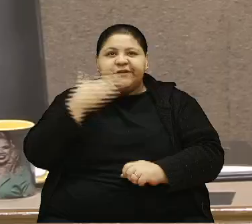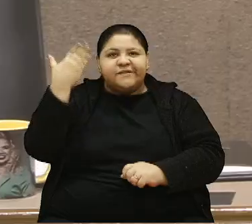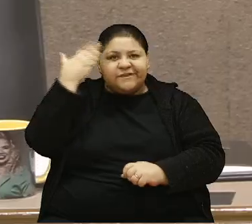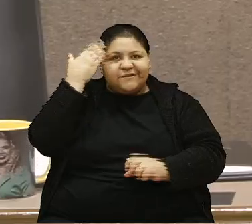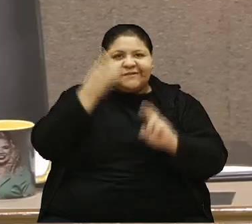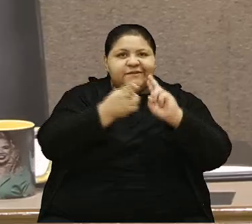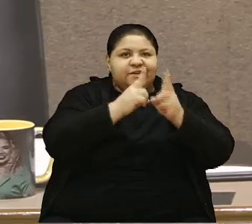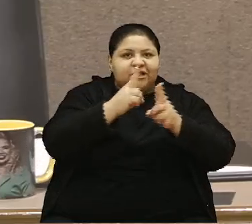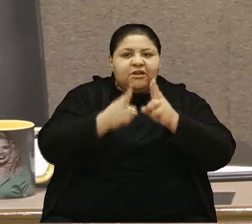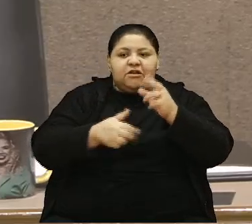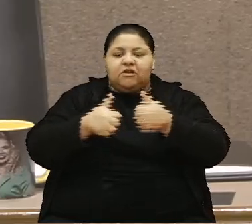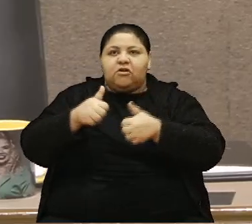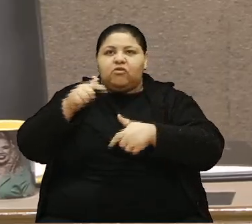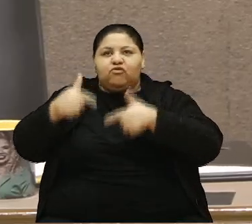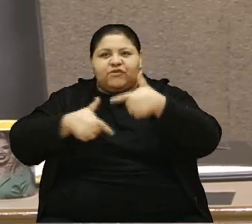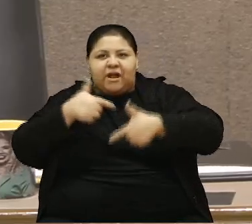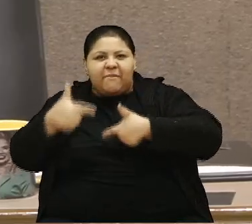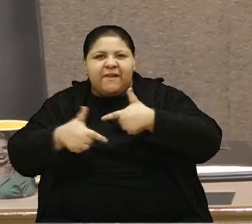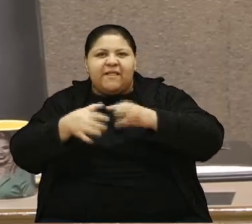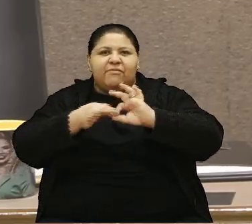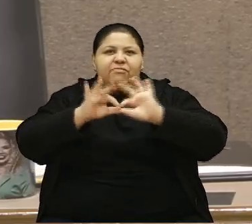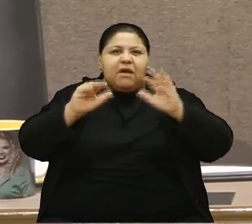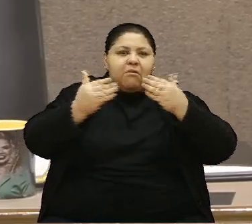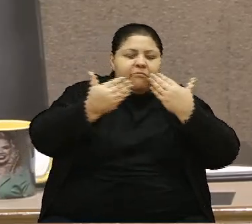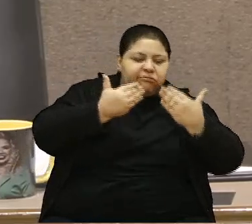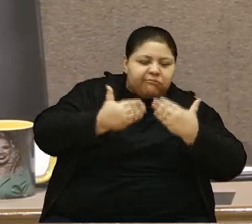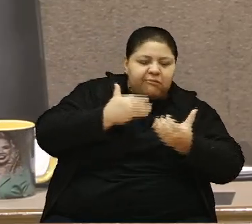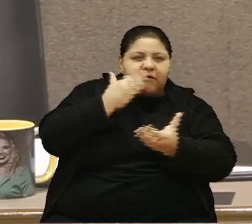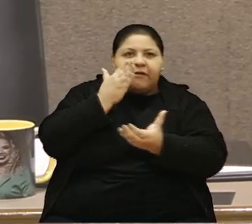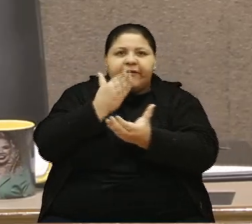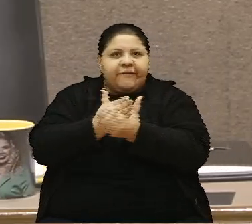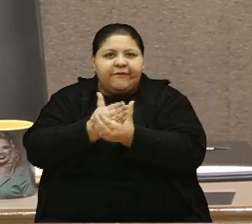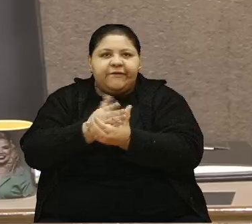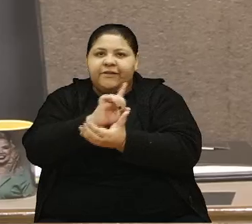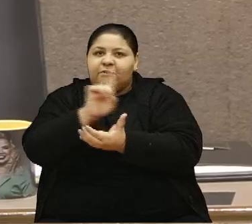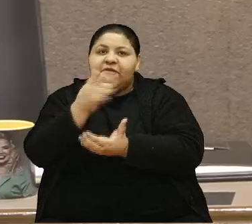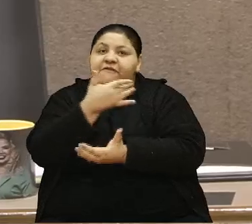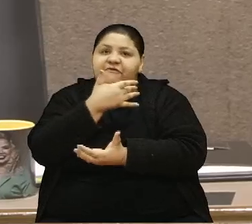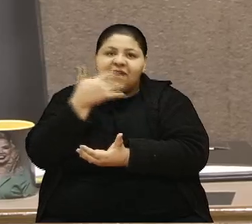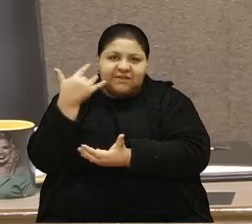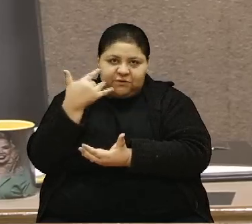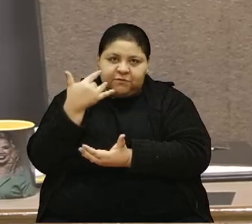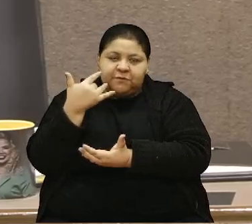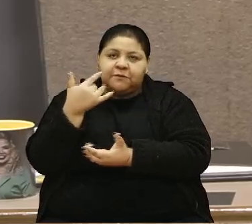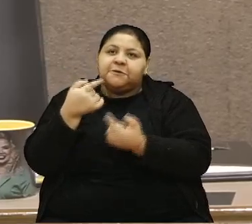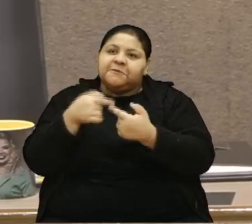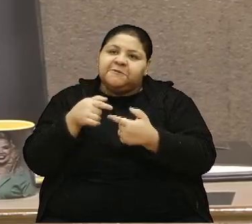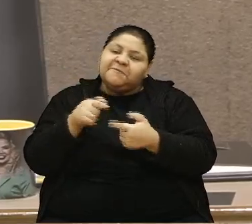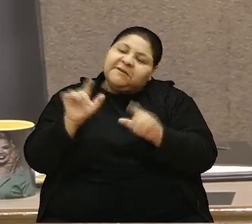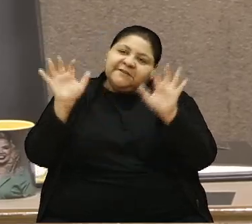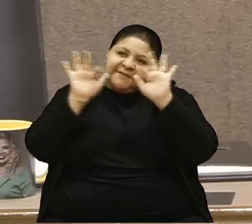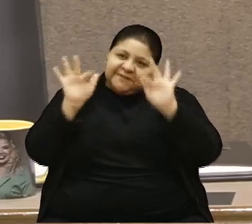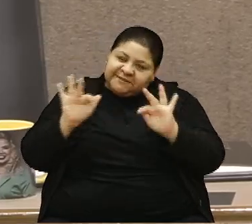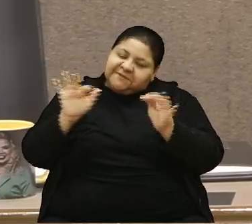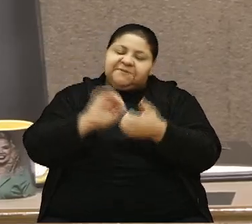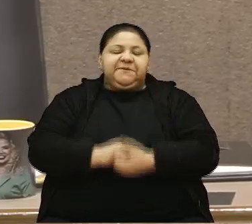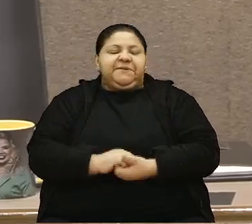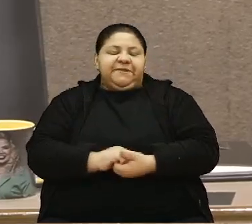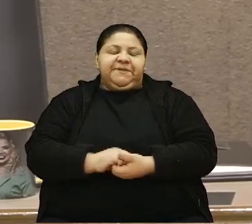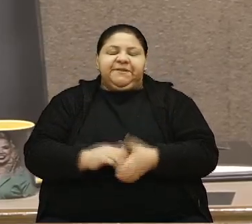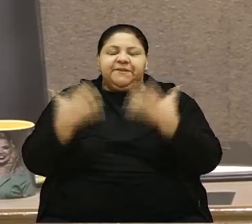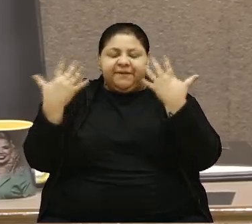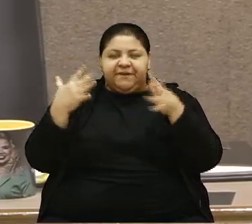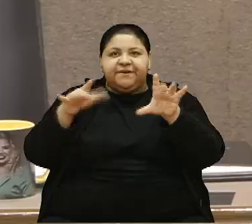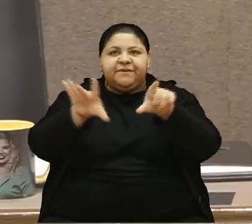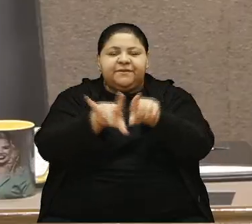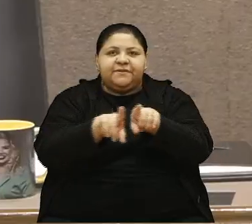o trabalho dela, de deliberação, de análise de processos, não é nada fácil. Então, felicidades. E parabenizar